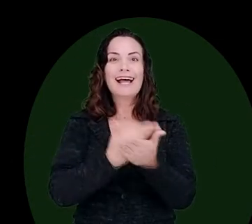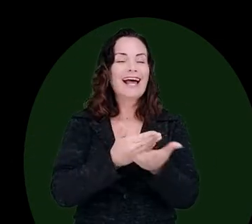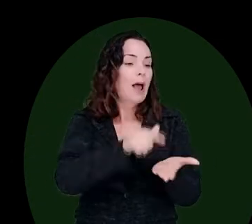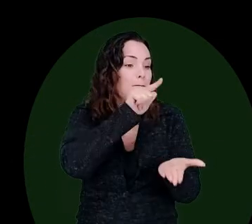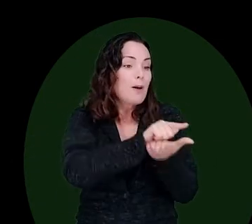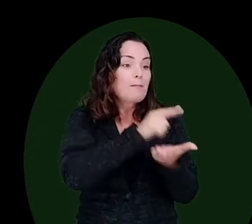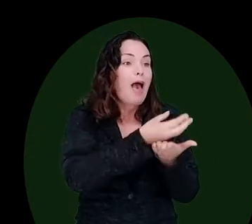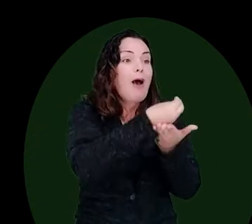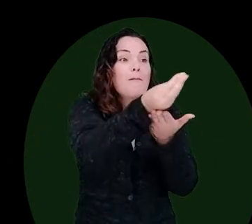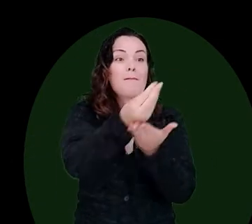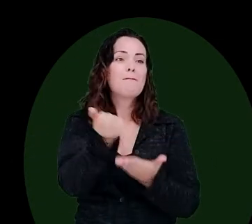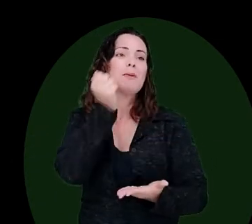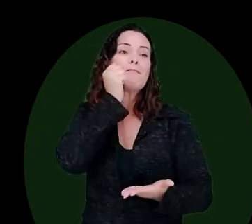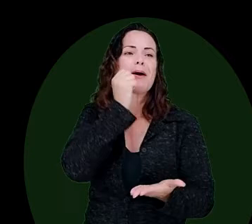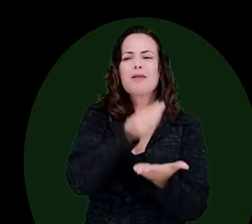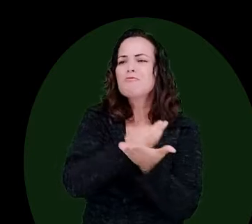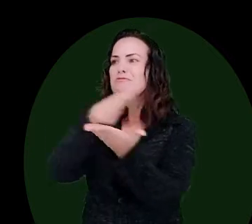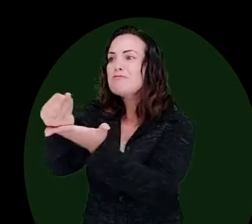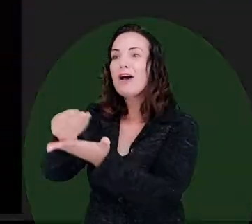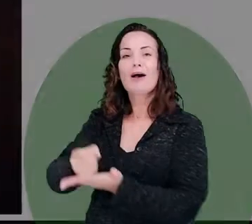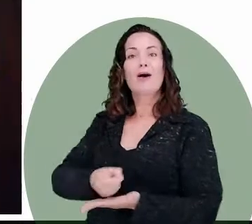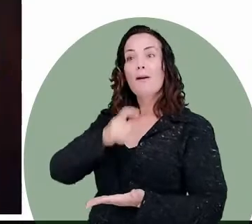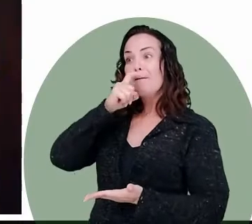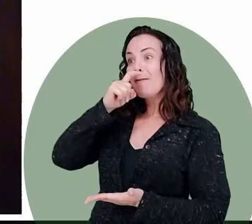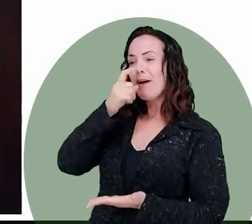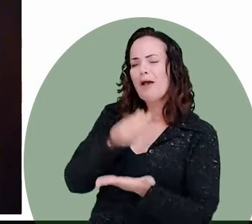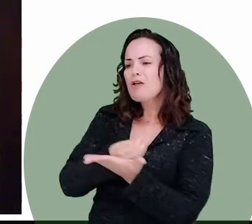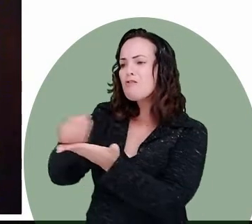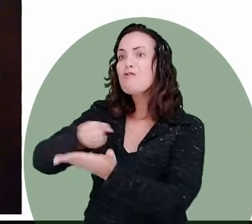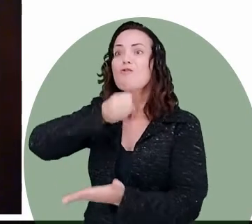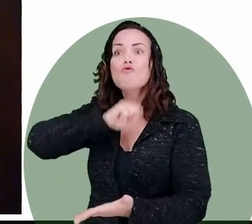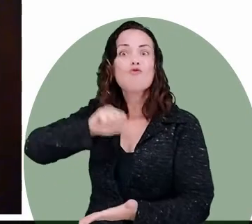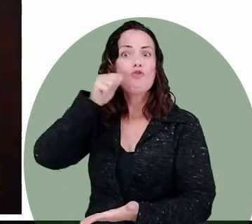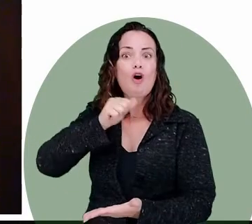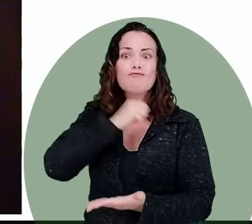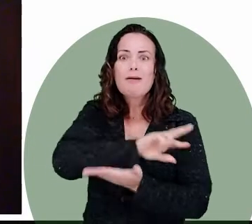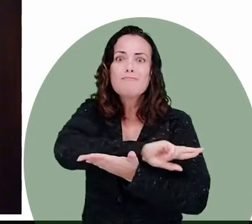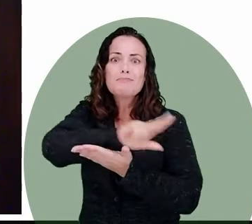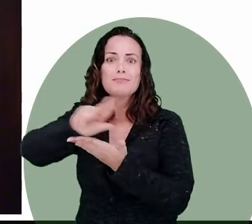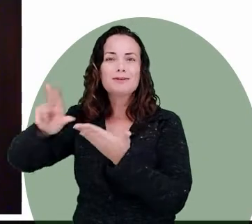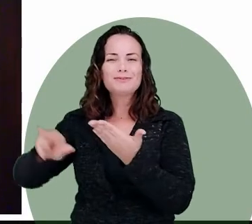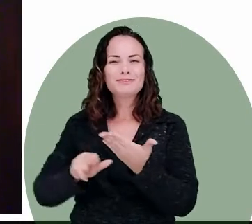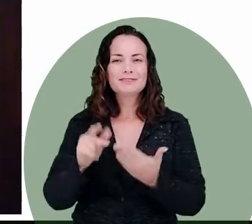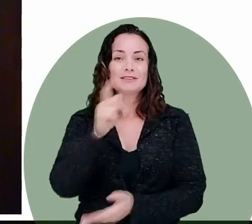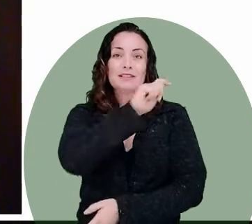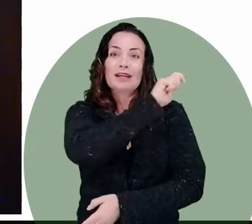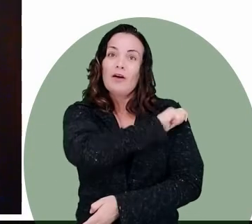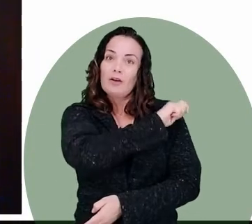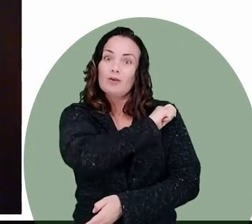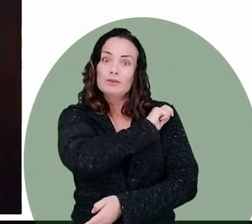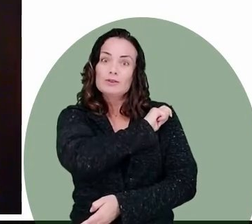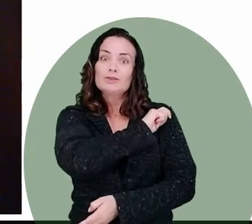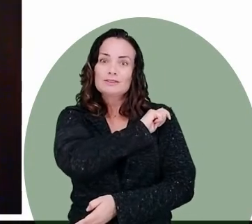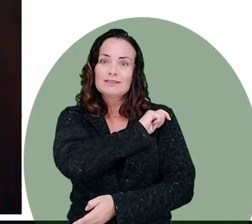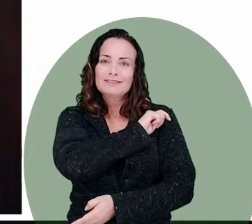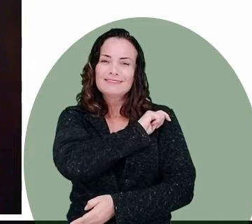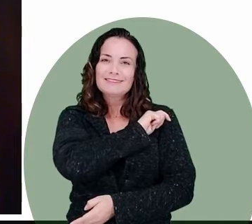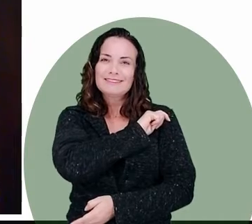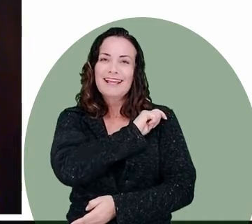avó, bilhete para mãe, bilhete para não sei quem, bilhete... E eles acabaram realmente